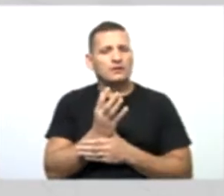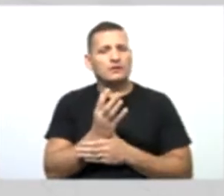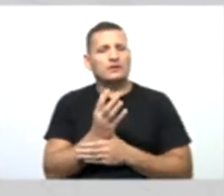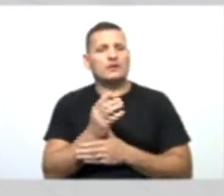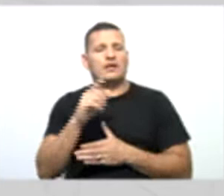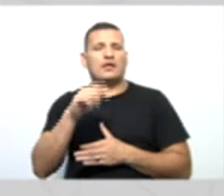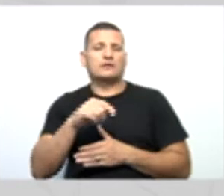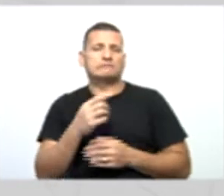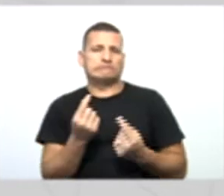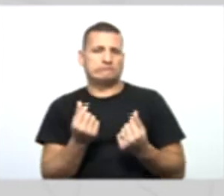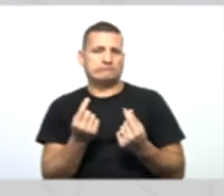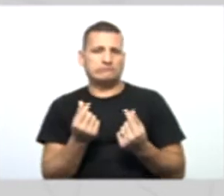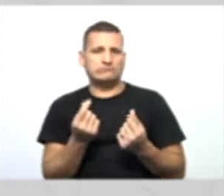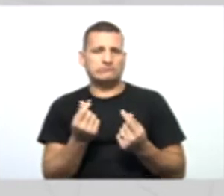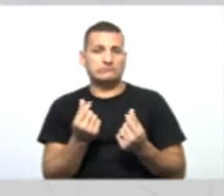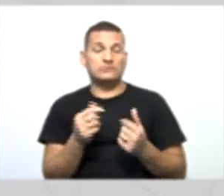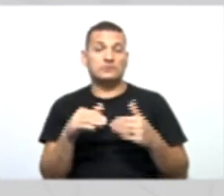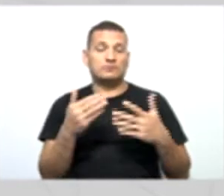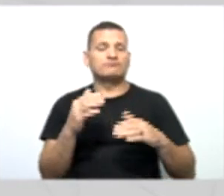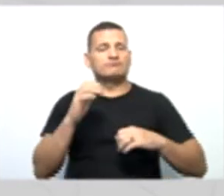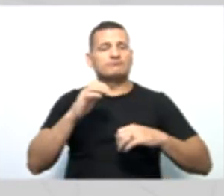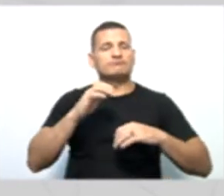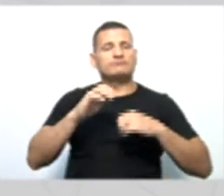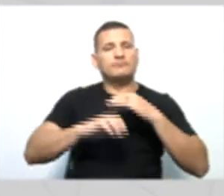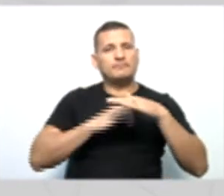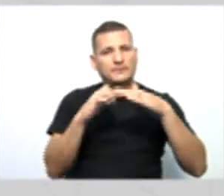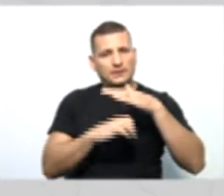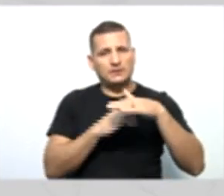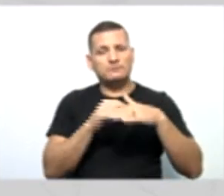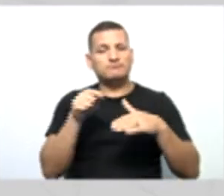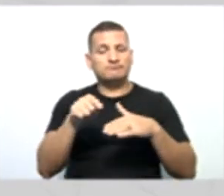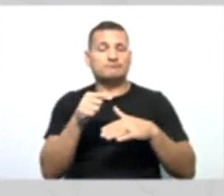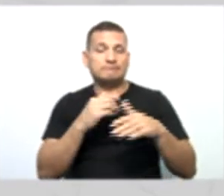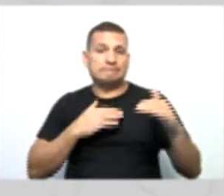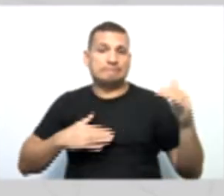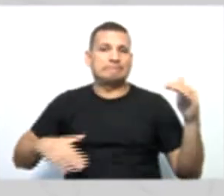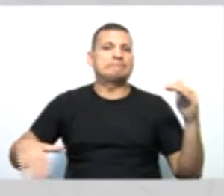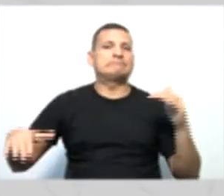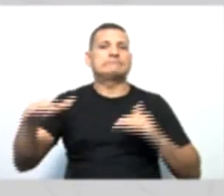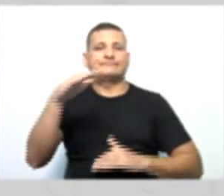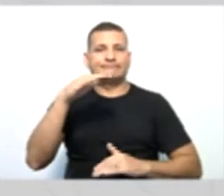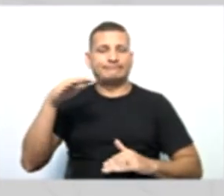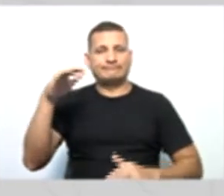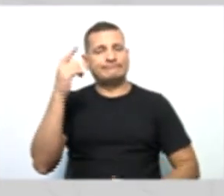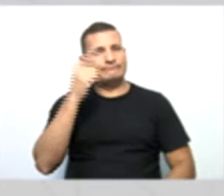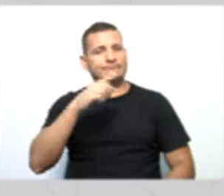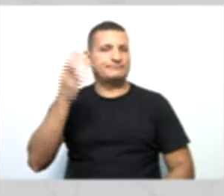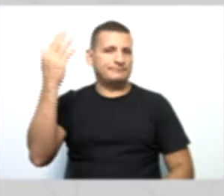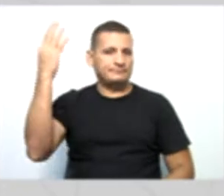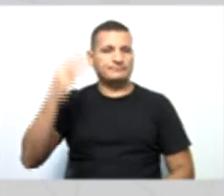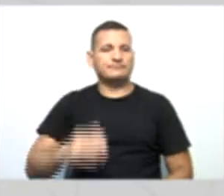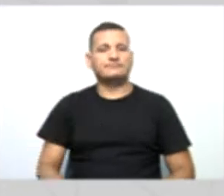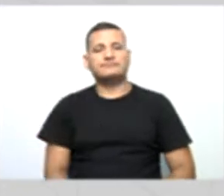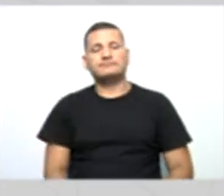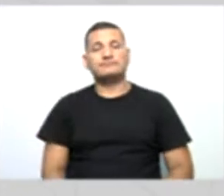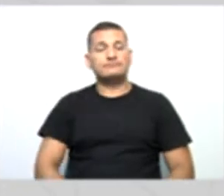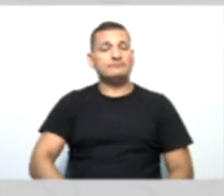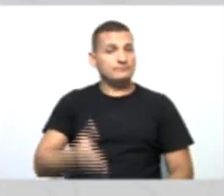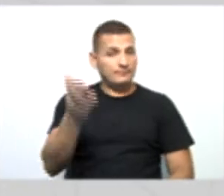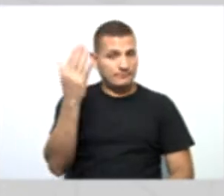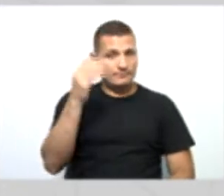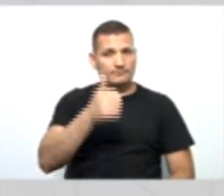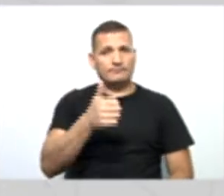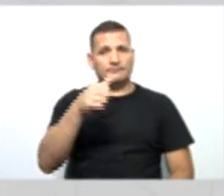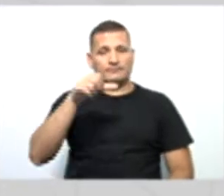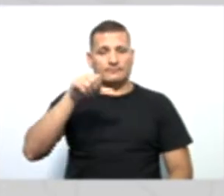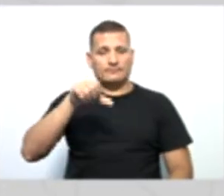muito dinheiro. Então, as grandes empresas se sobressaíam nesse momento. Então, na década de